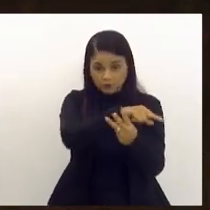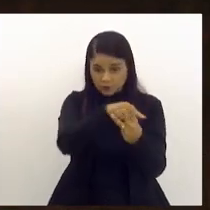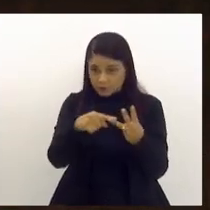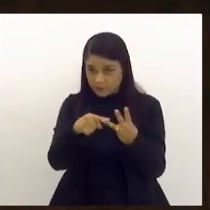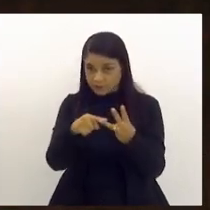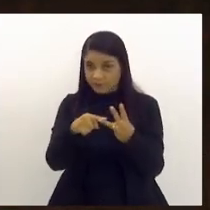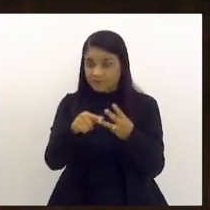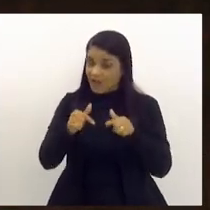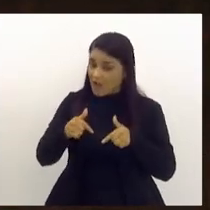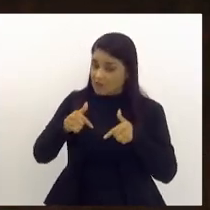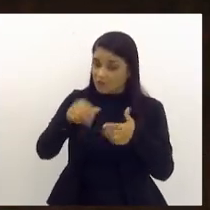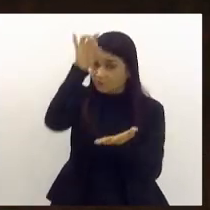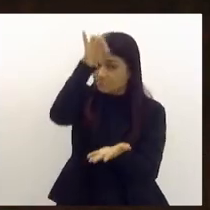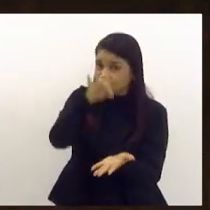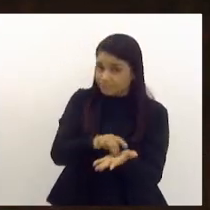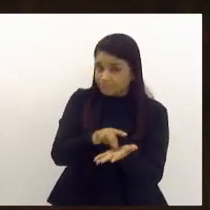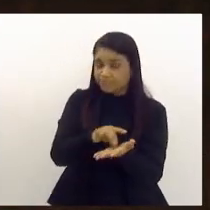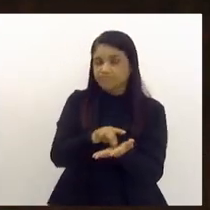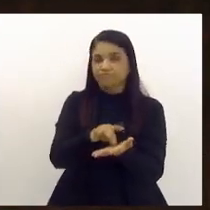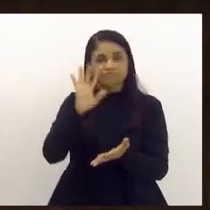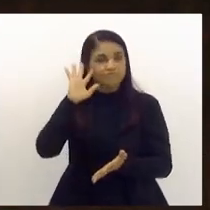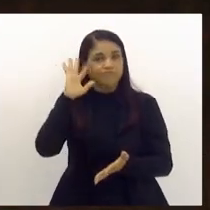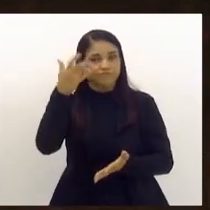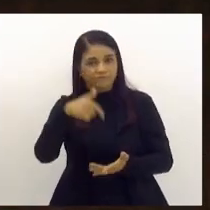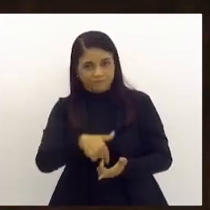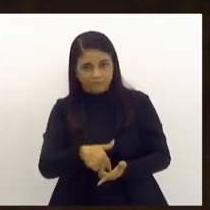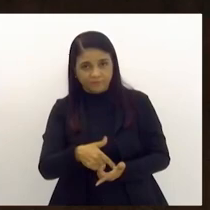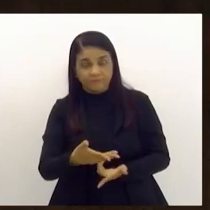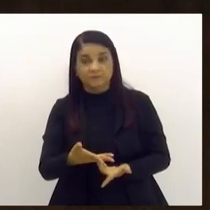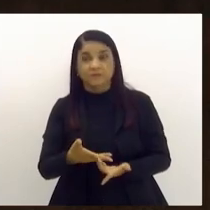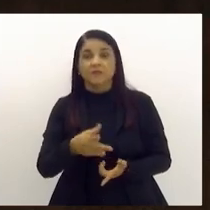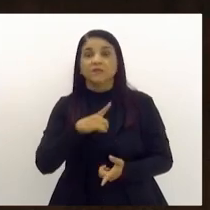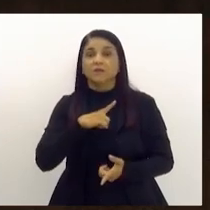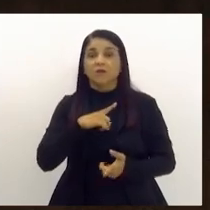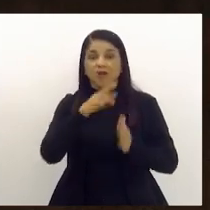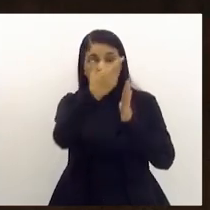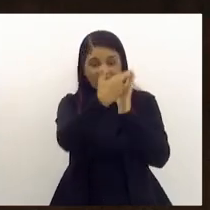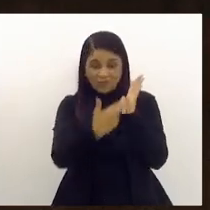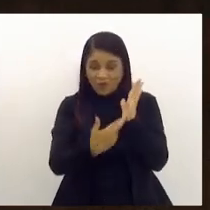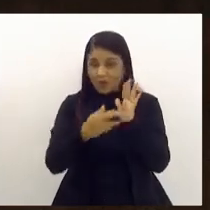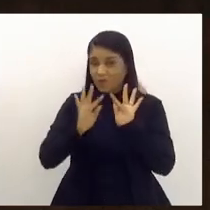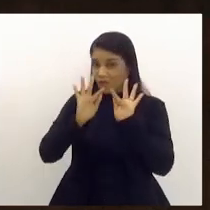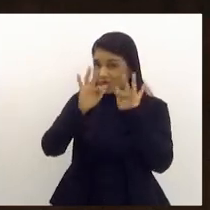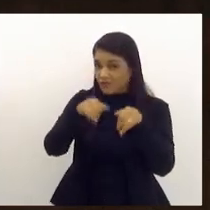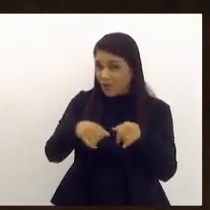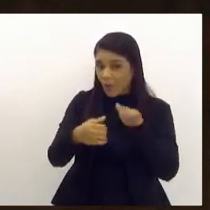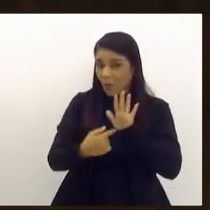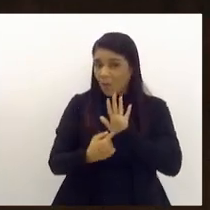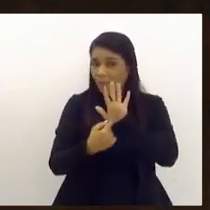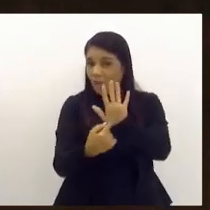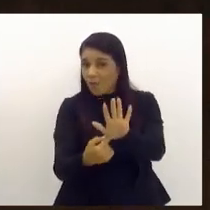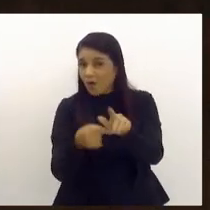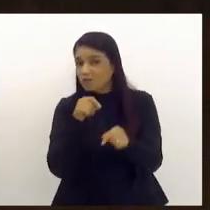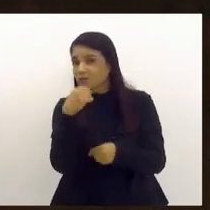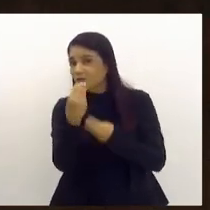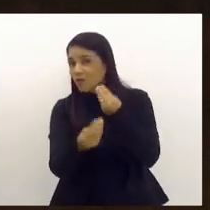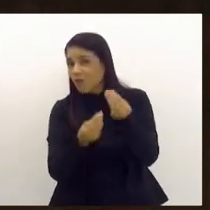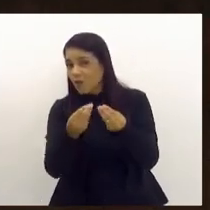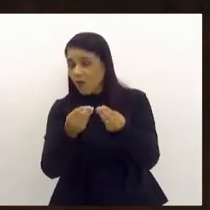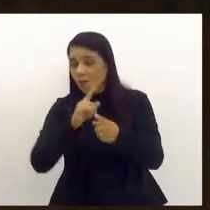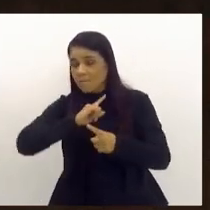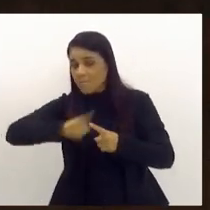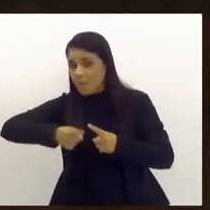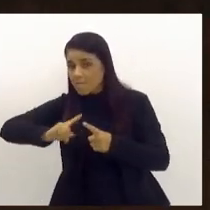ações concretas sejam tomadas. Então, você ter um relatório final que aponte como